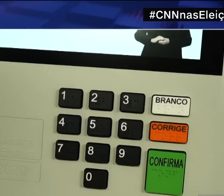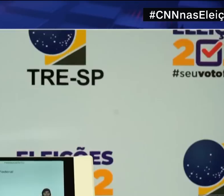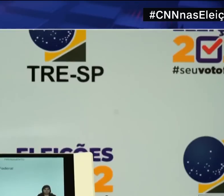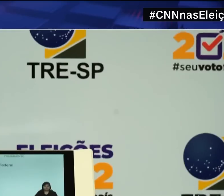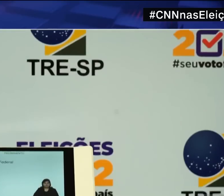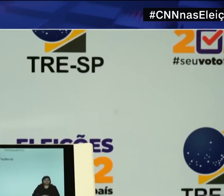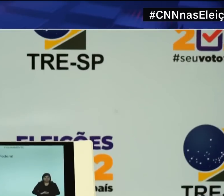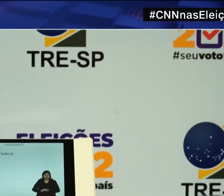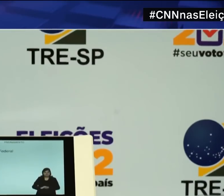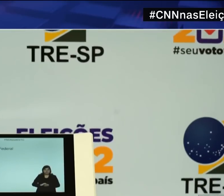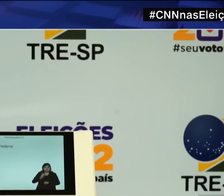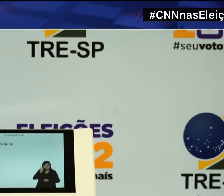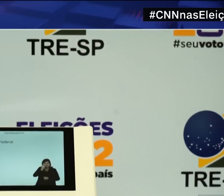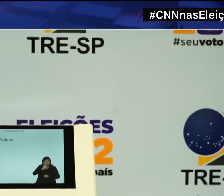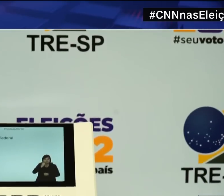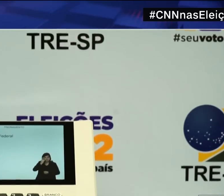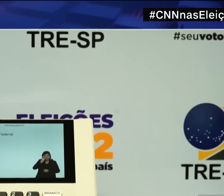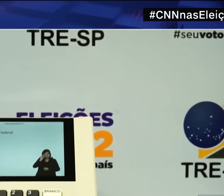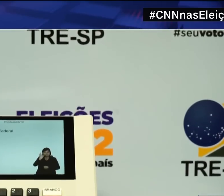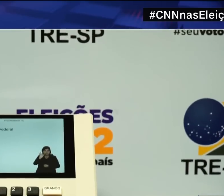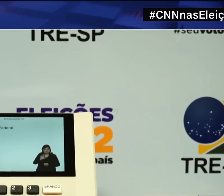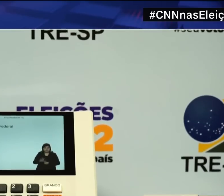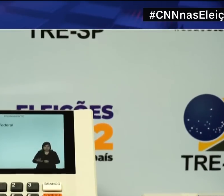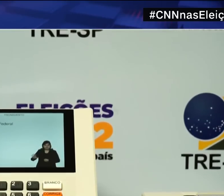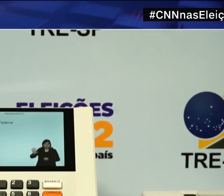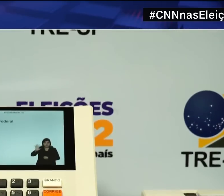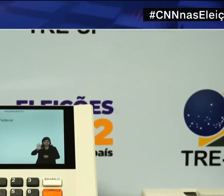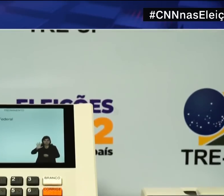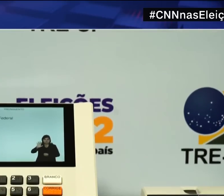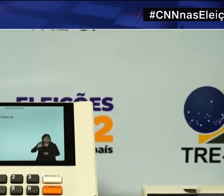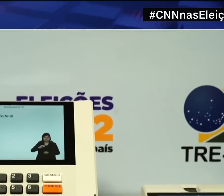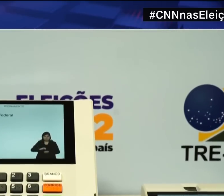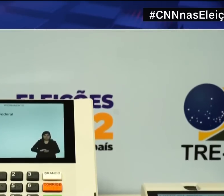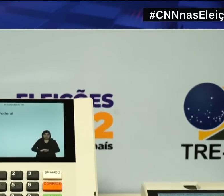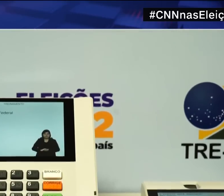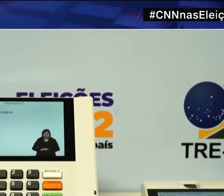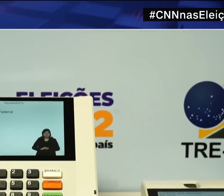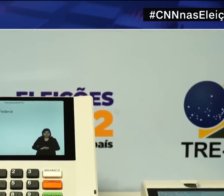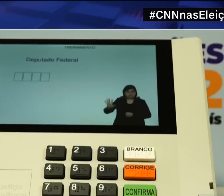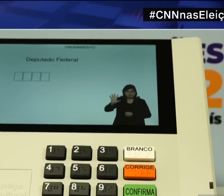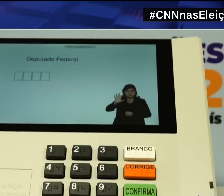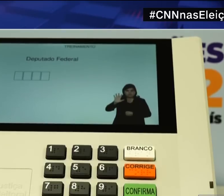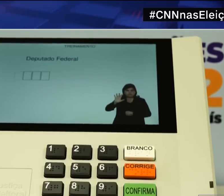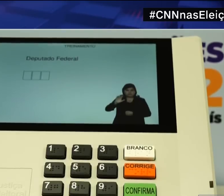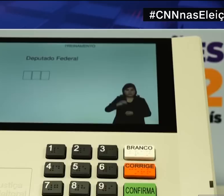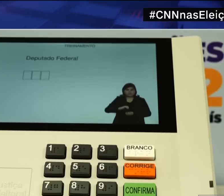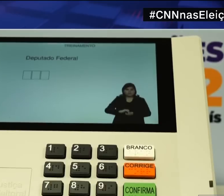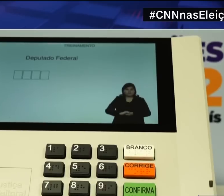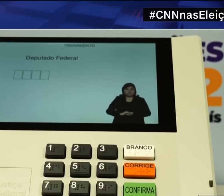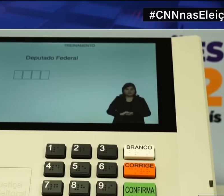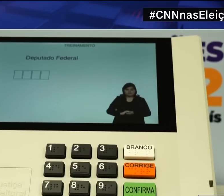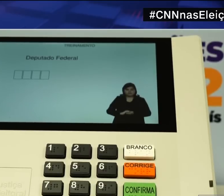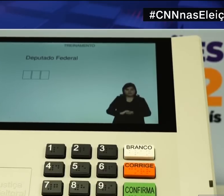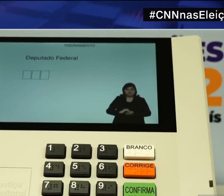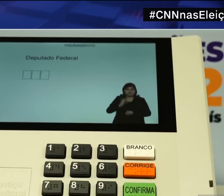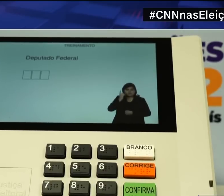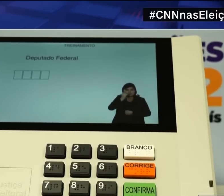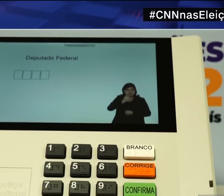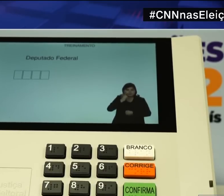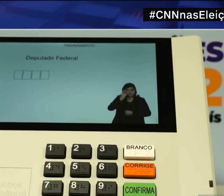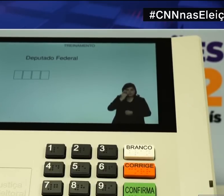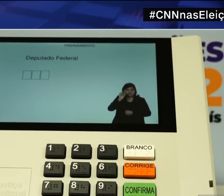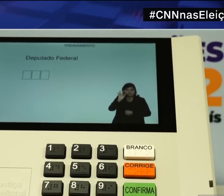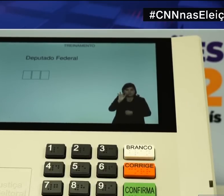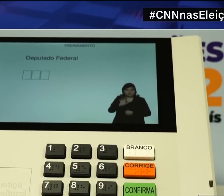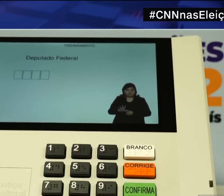Agora, você tem que pensar que esse é um dia de festa da democracia, mas é um dia